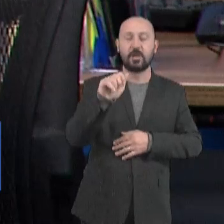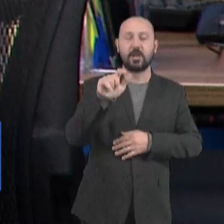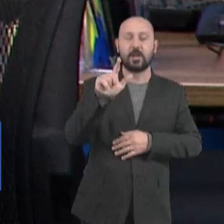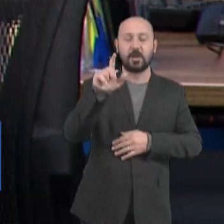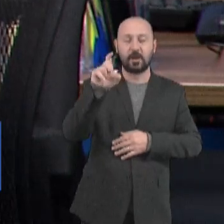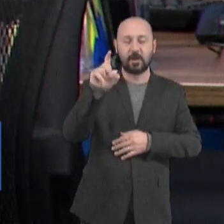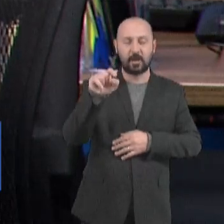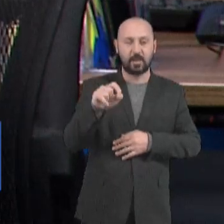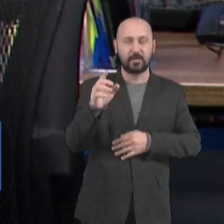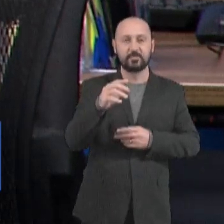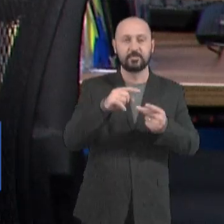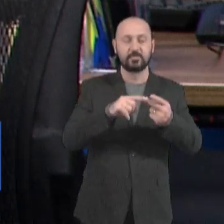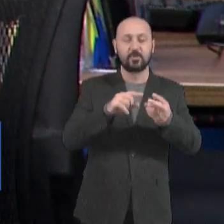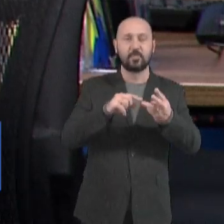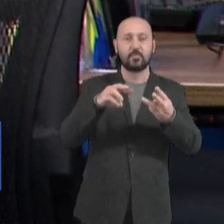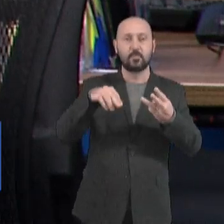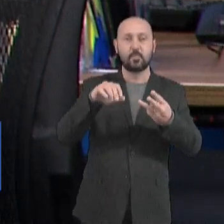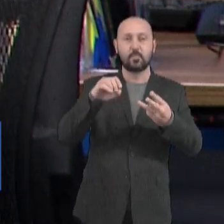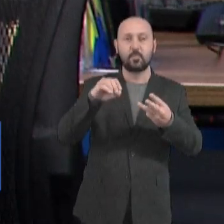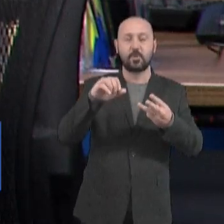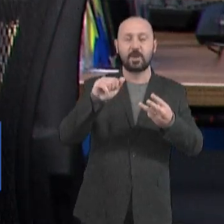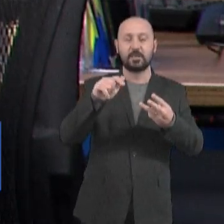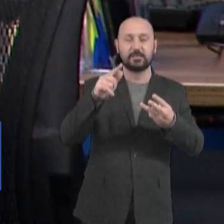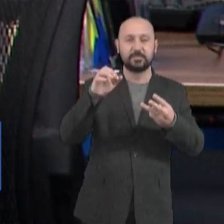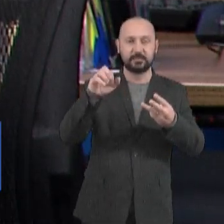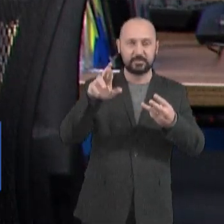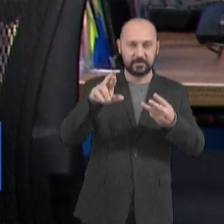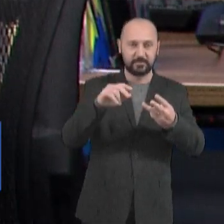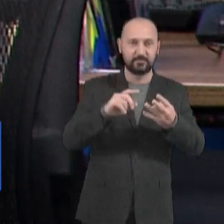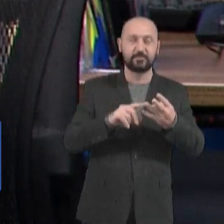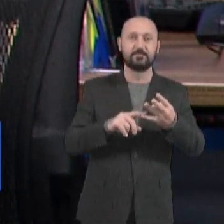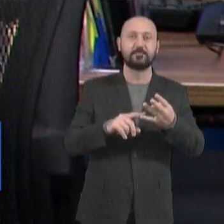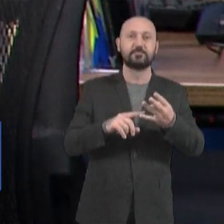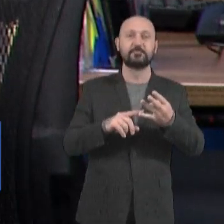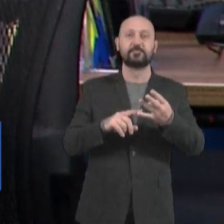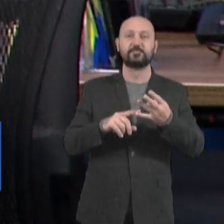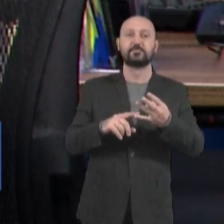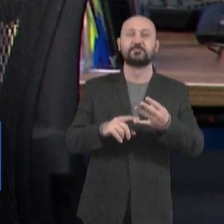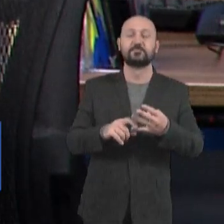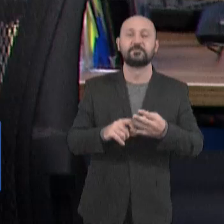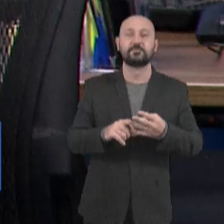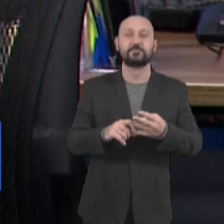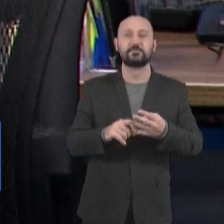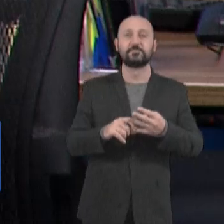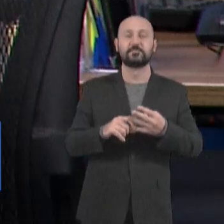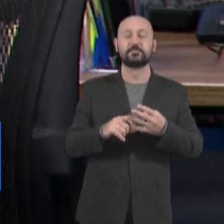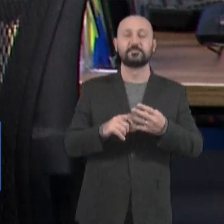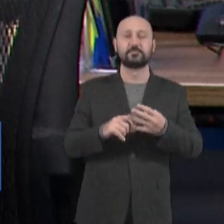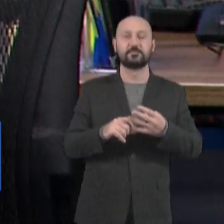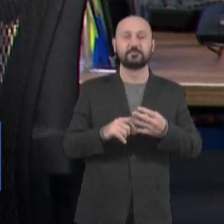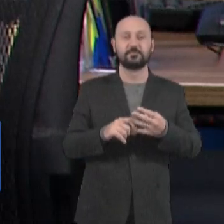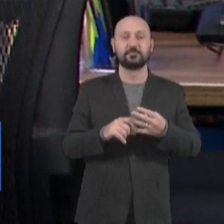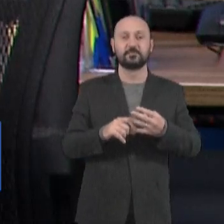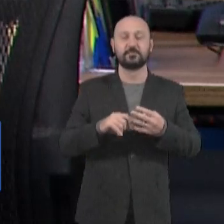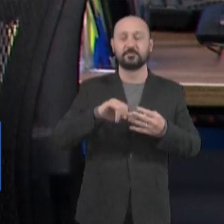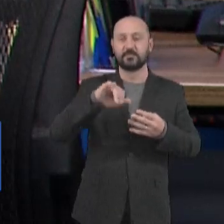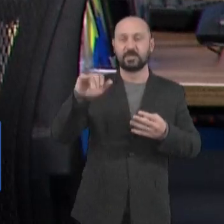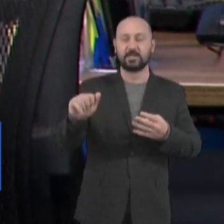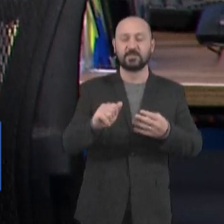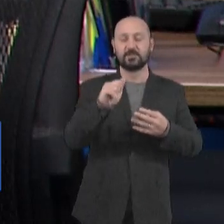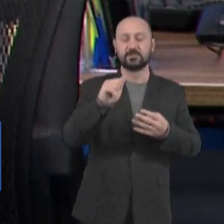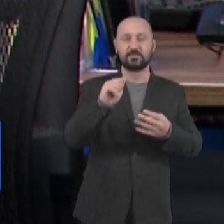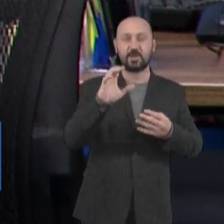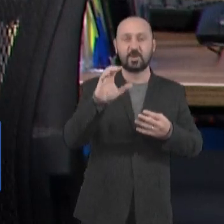Fraga, o Moacir Lacerda, que está aqui, o Afonso Rodrigues Júnior, o